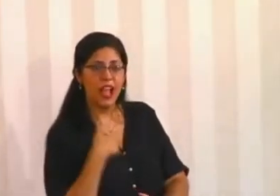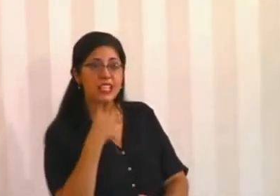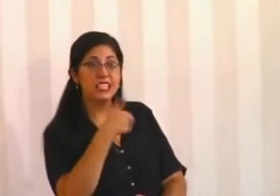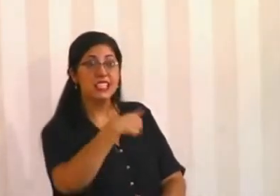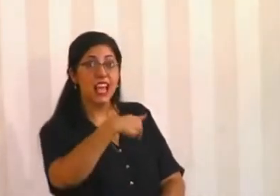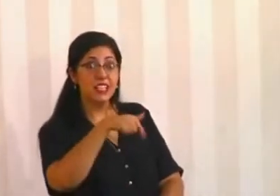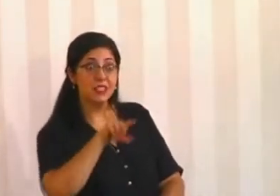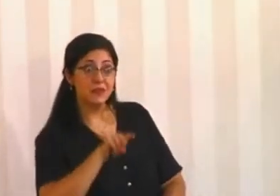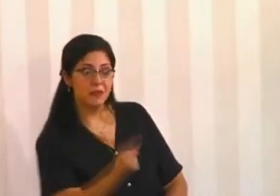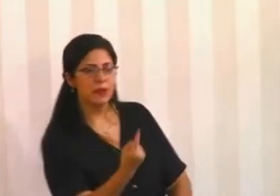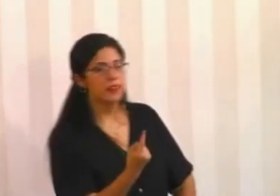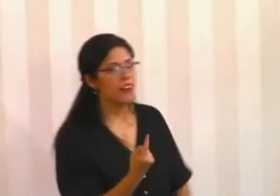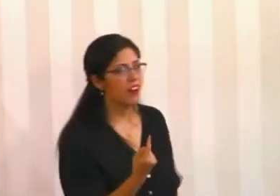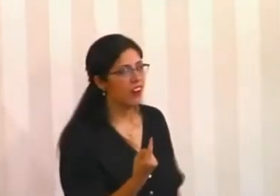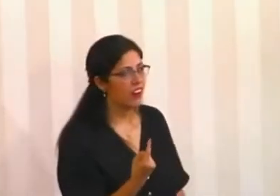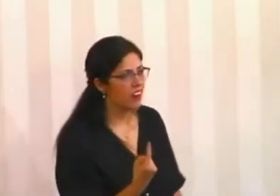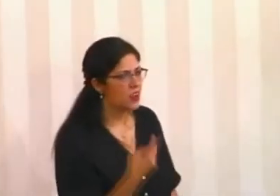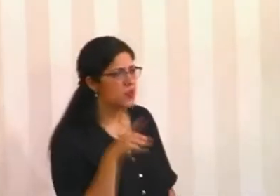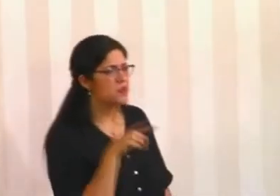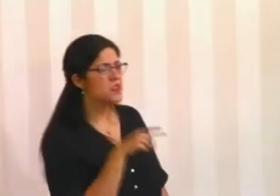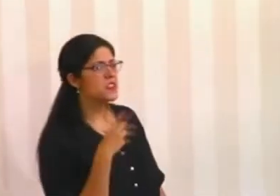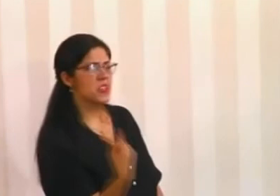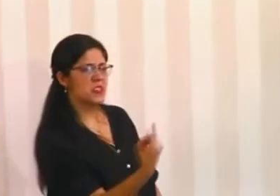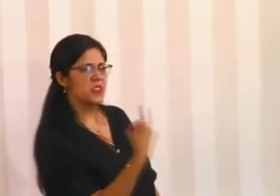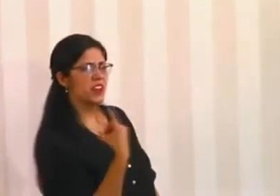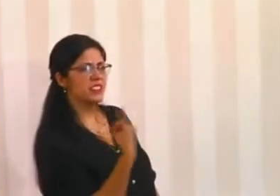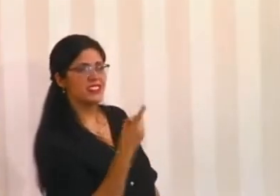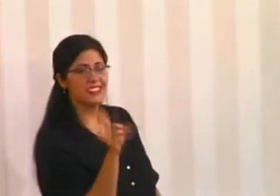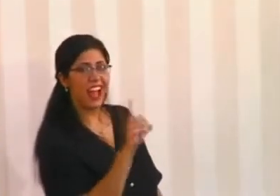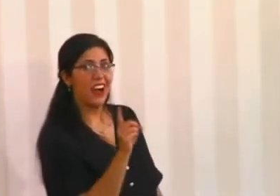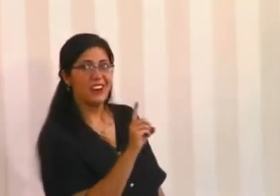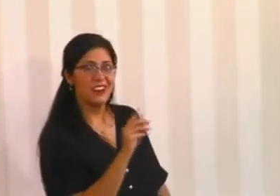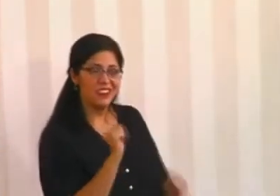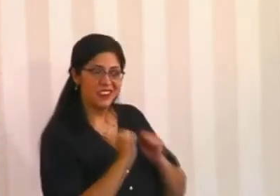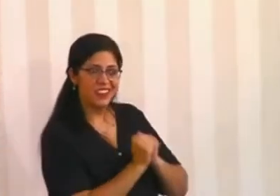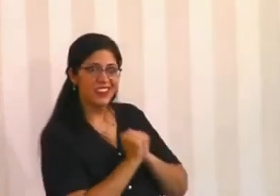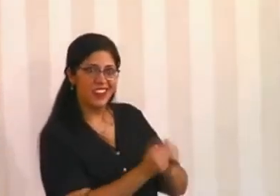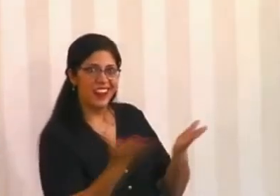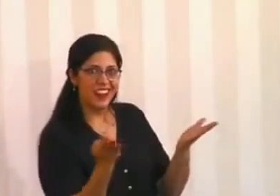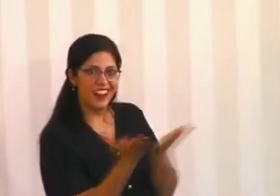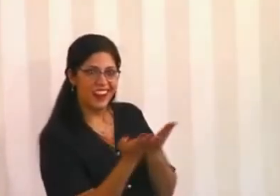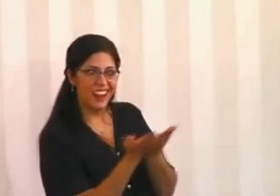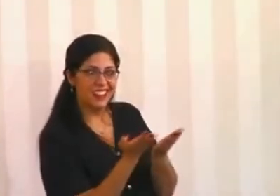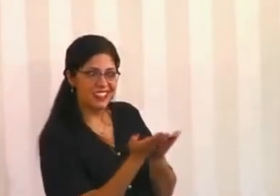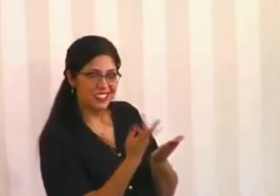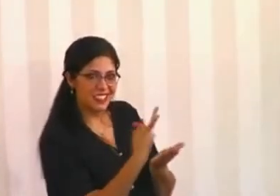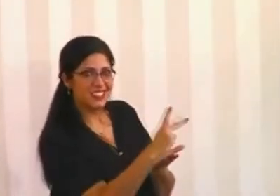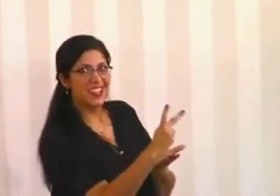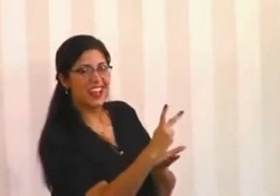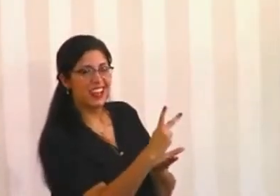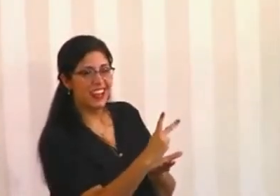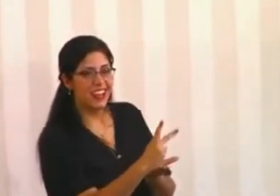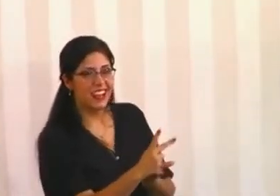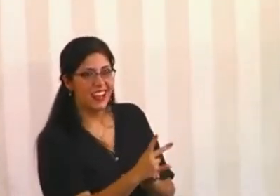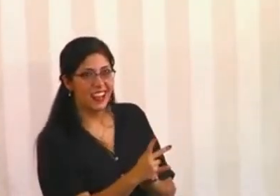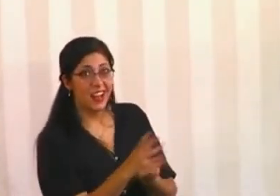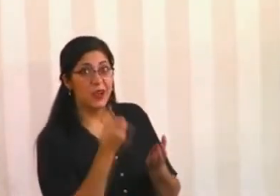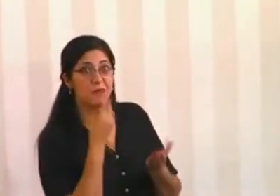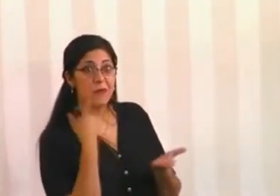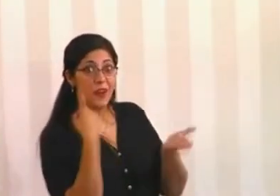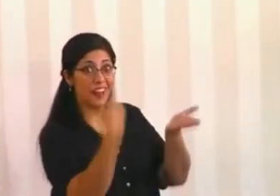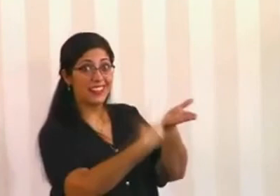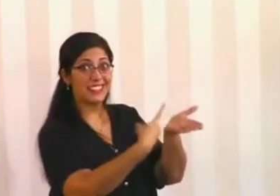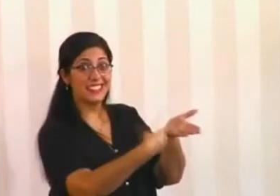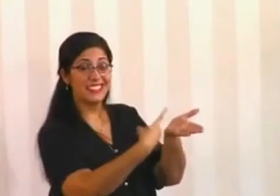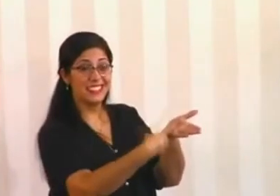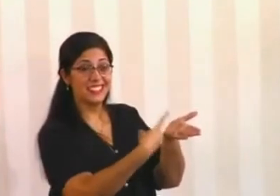jornada? Você pensa que você é o único que sobrou? Não tem mais ninguém com você? A boa notícia que eu te dou é que o